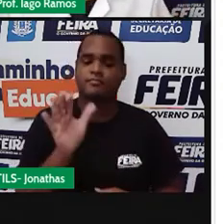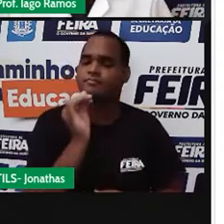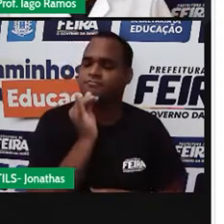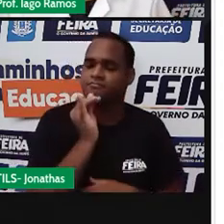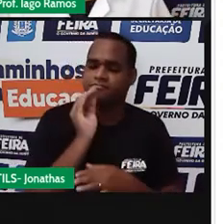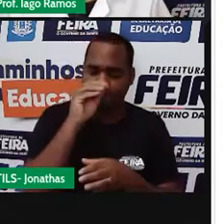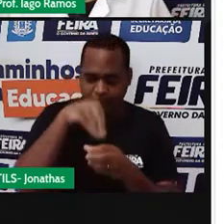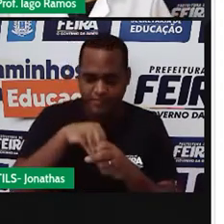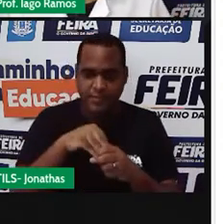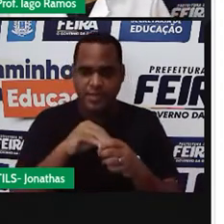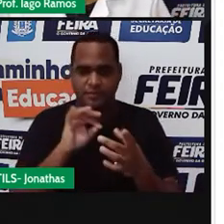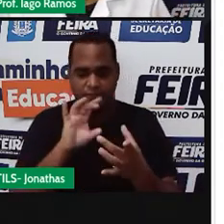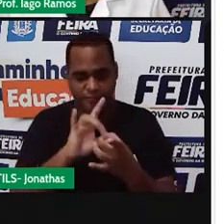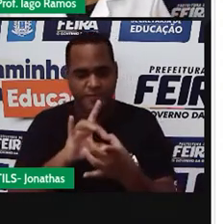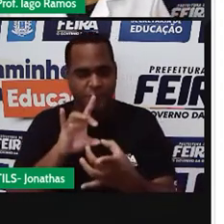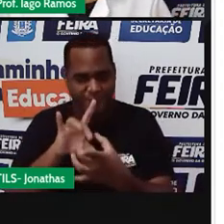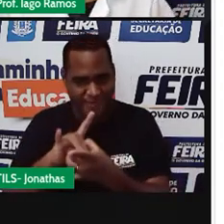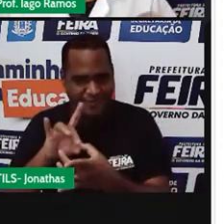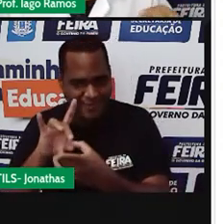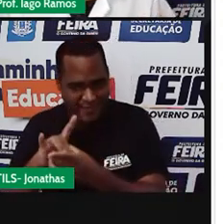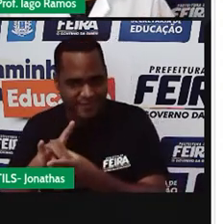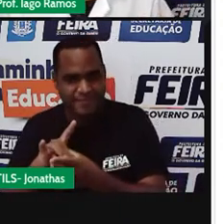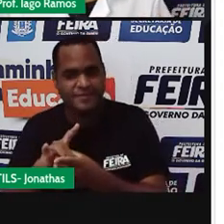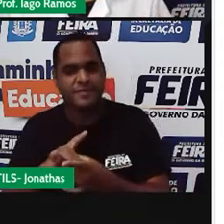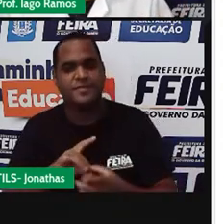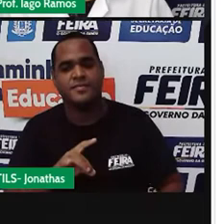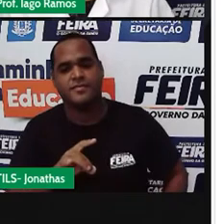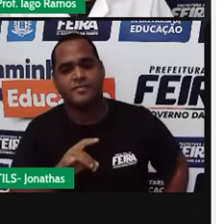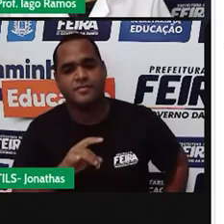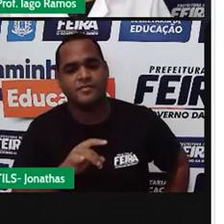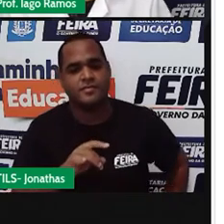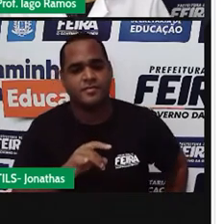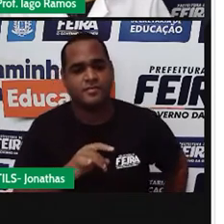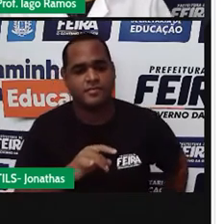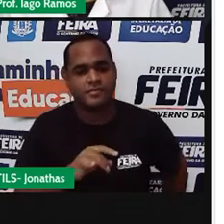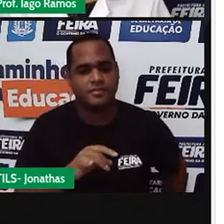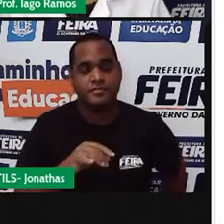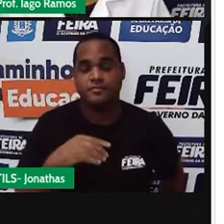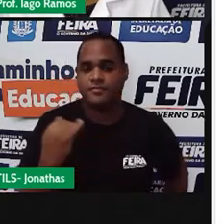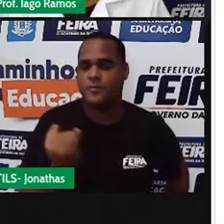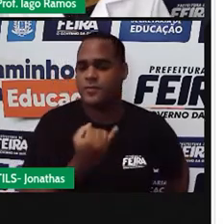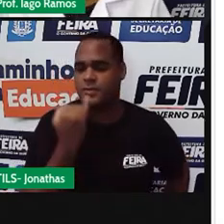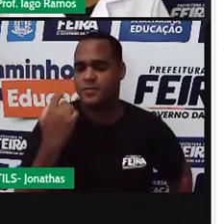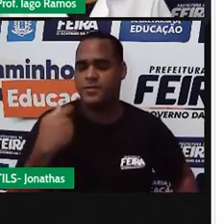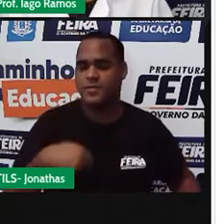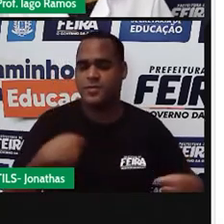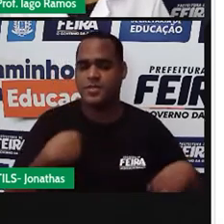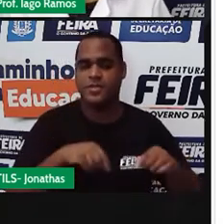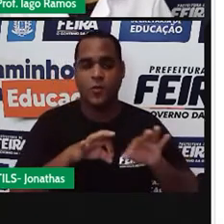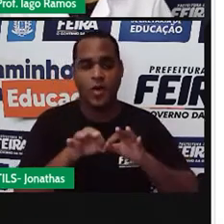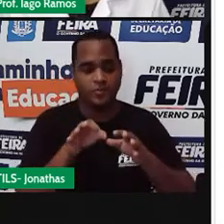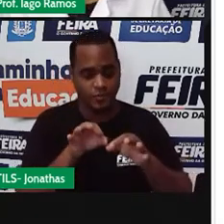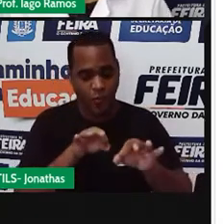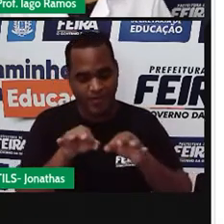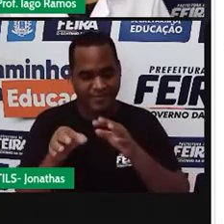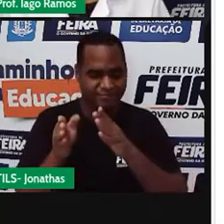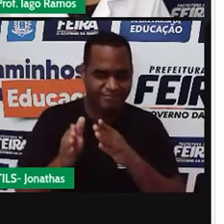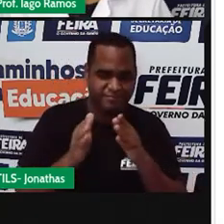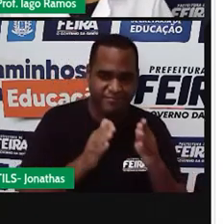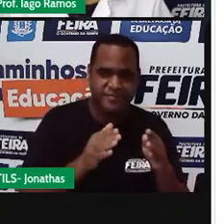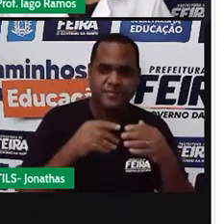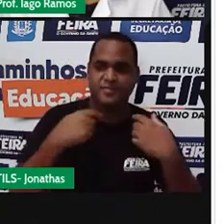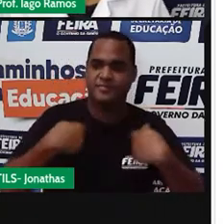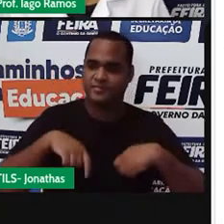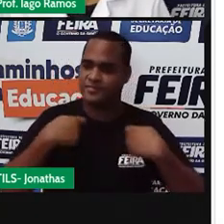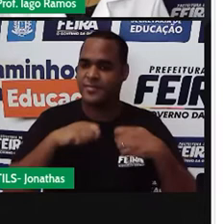dentro dos sinais de associação não é necessário respeitar uma ordem para fazer as